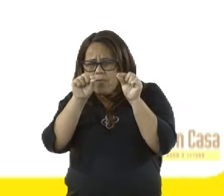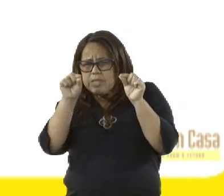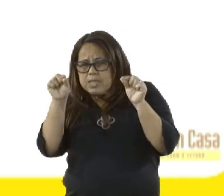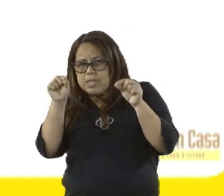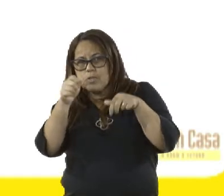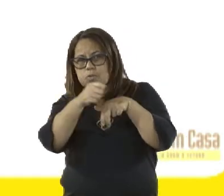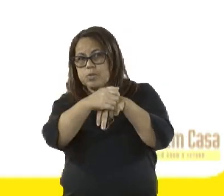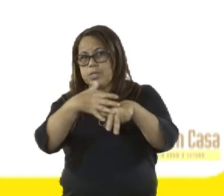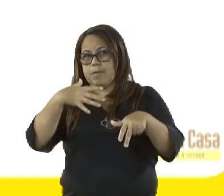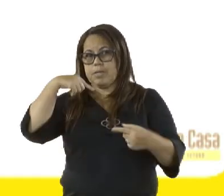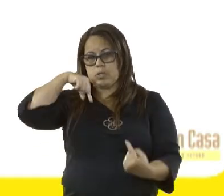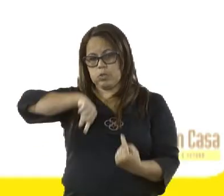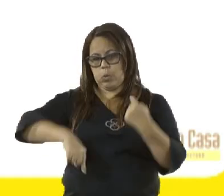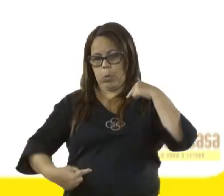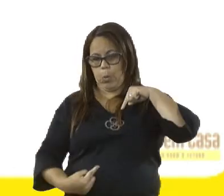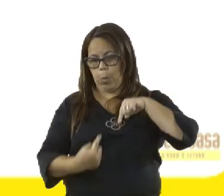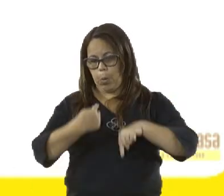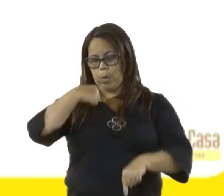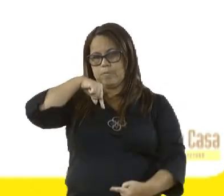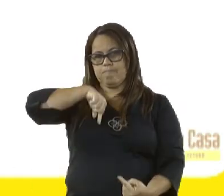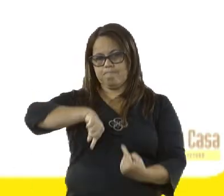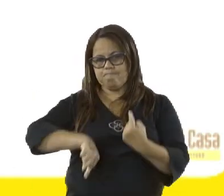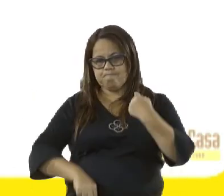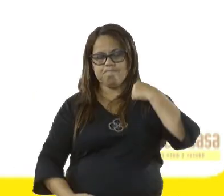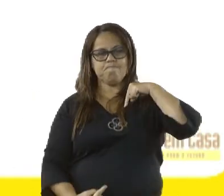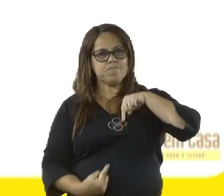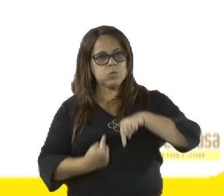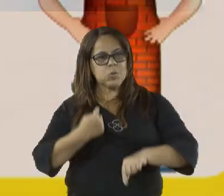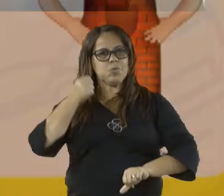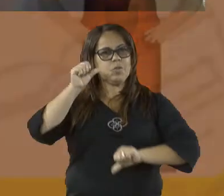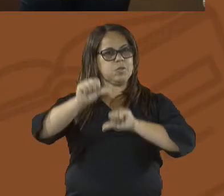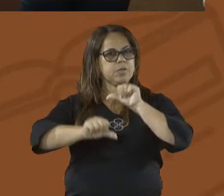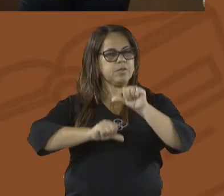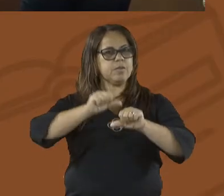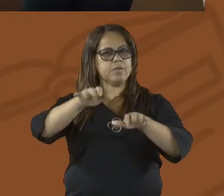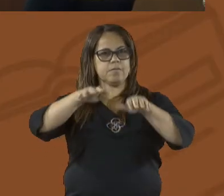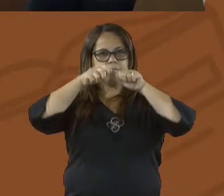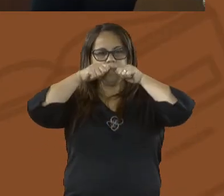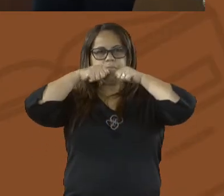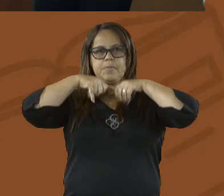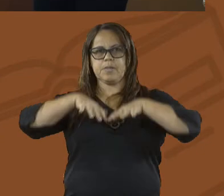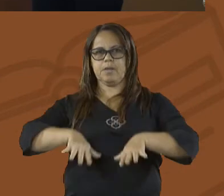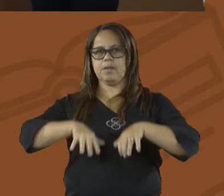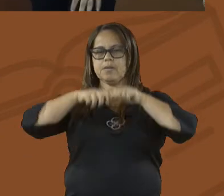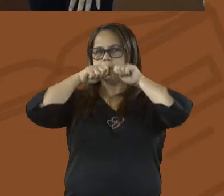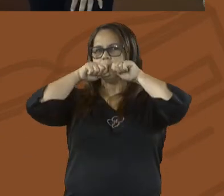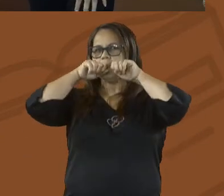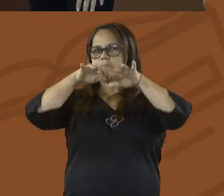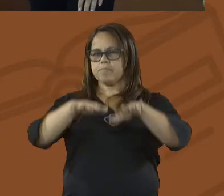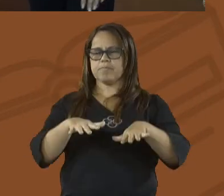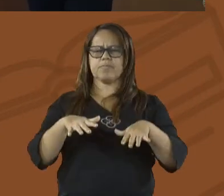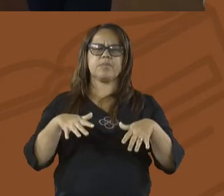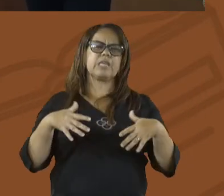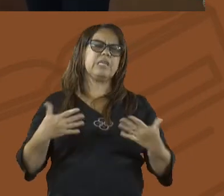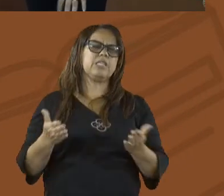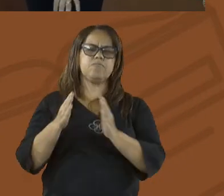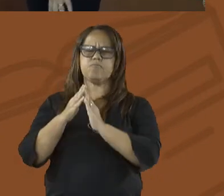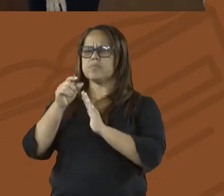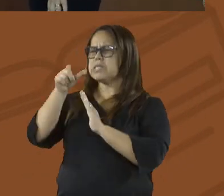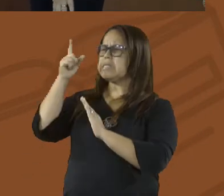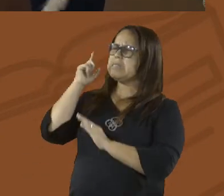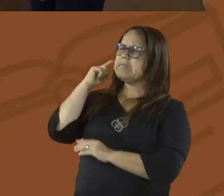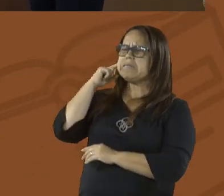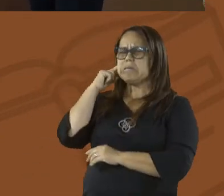a gente viu agorinha, né, que faz a troca do oxigênio e o gás carbônico. Aí, Chaminézinho tá perguntando com a dúvida